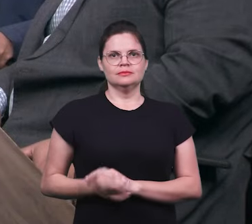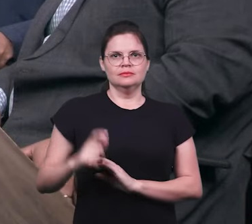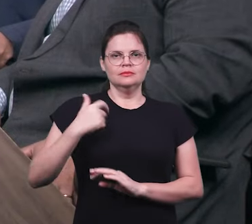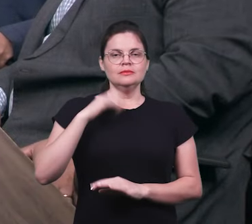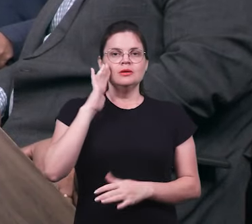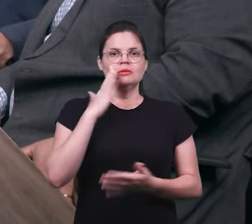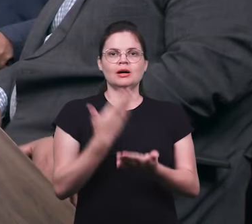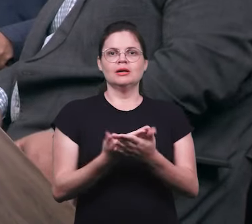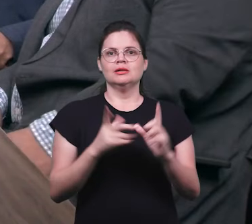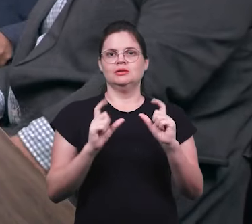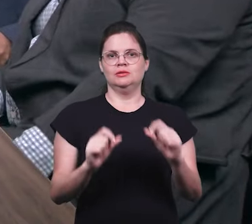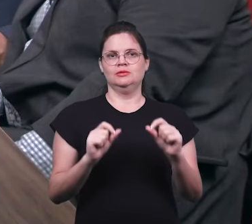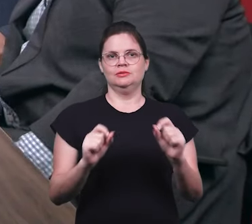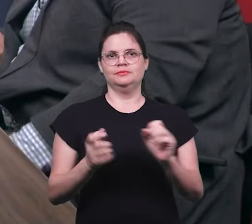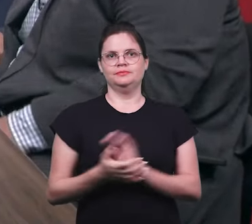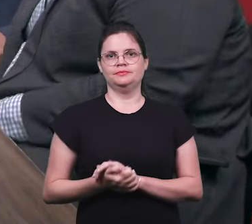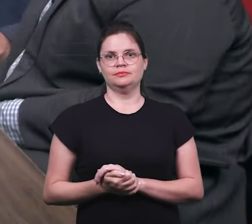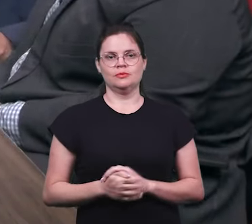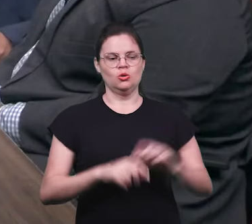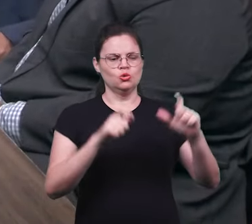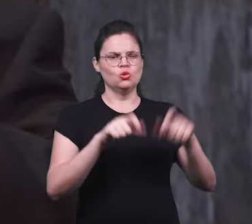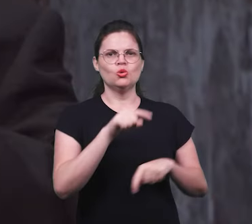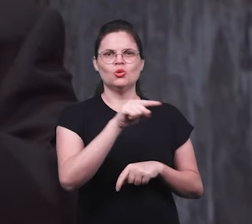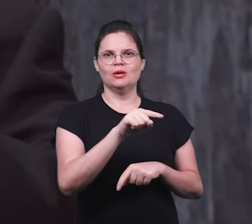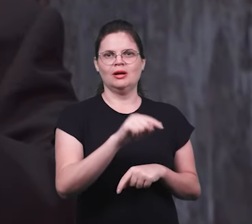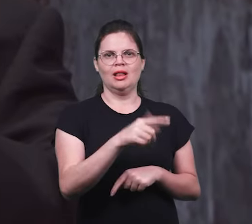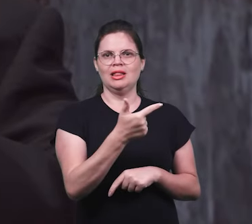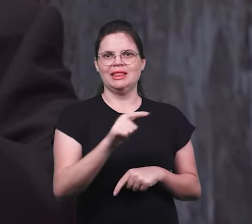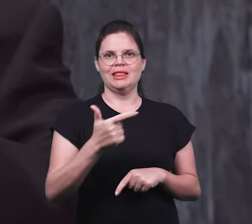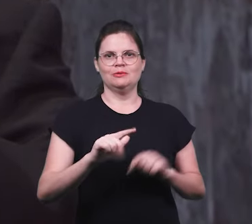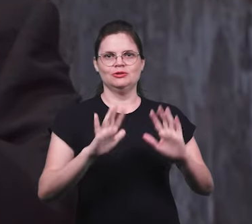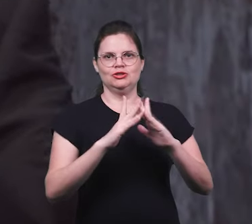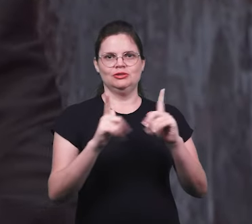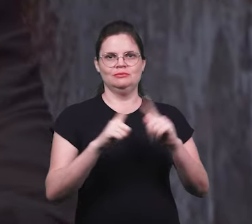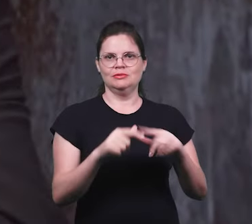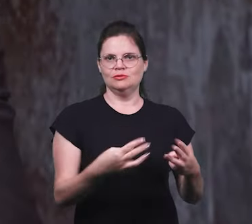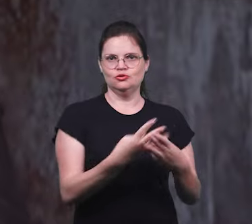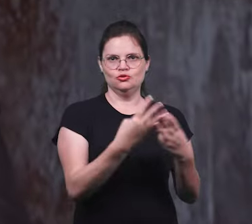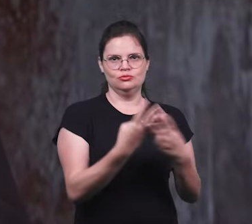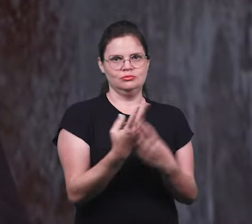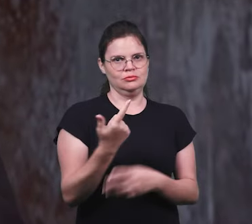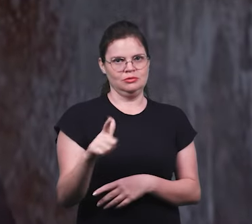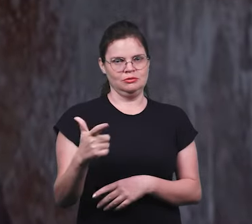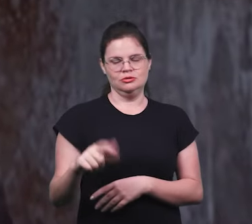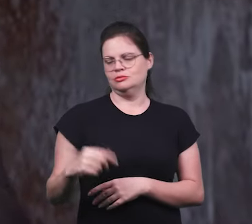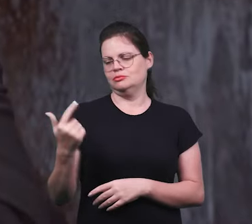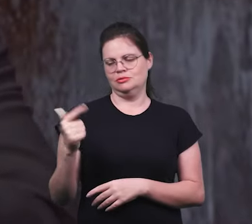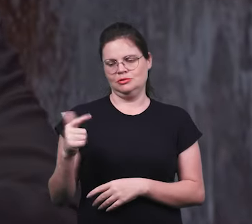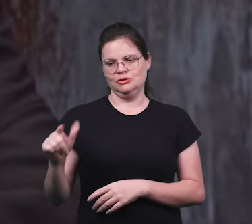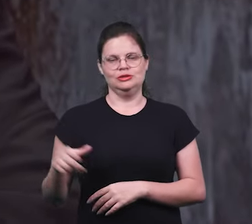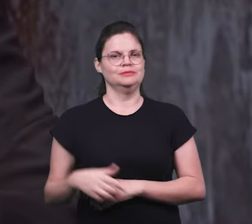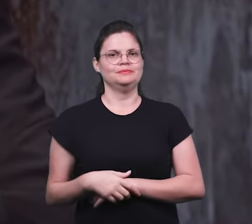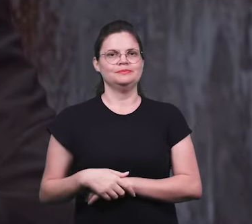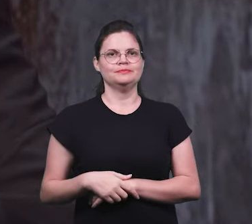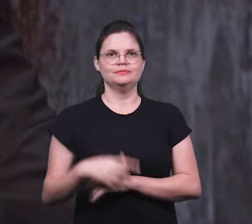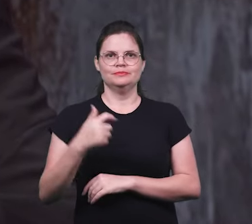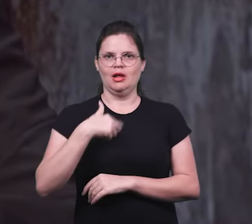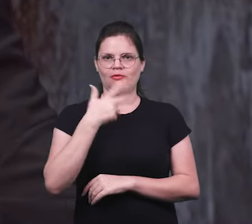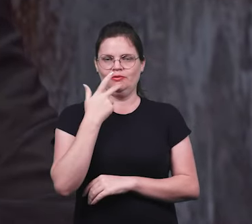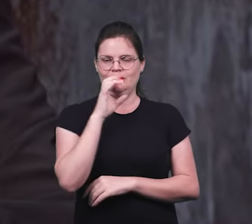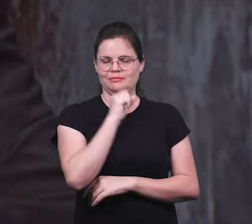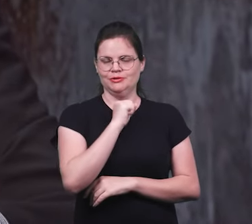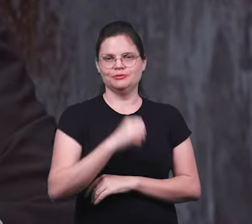eu creio que em Filipos não tinha sinagoga, né? Não, não tinha. Bom, então, isso aí eu vou falar